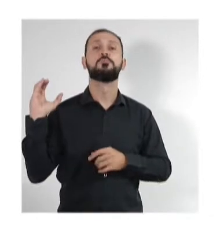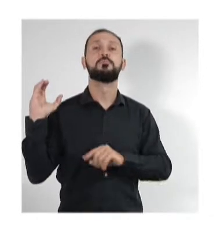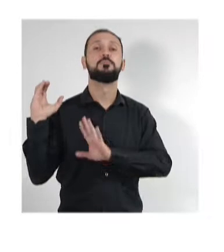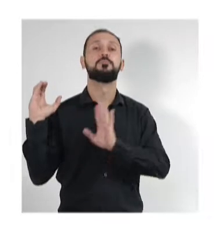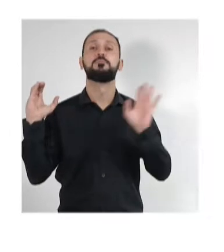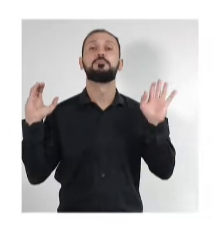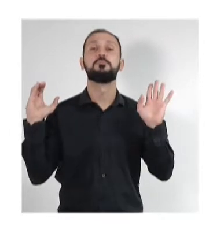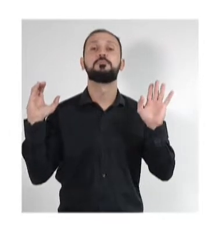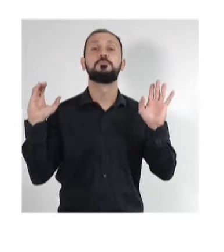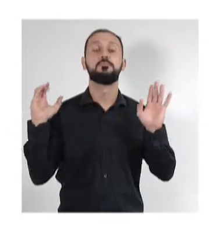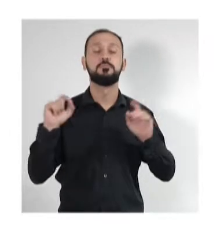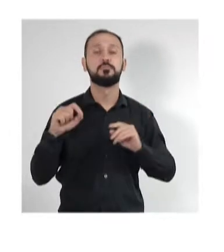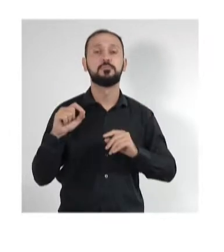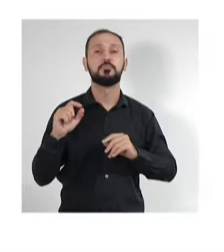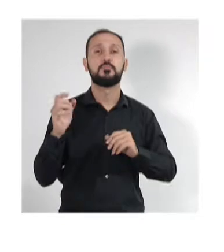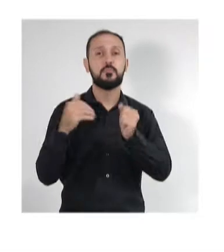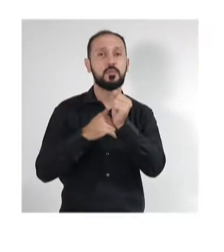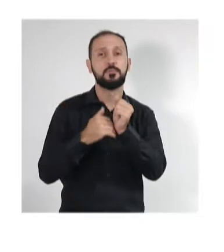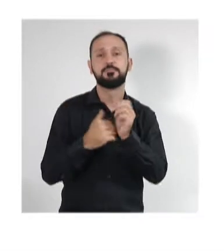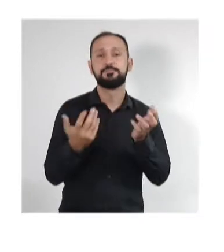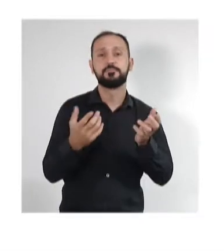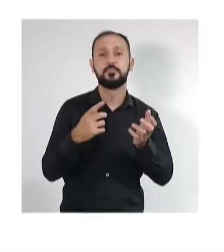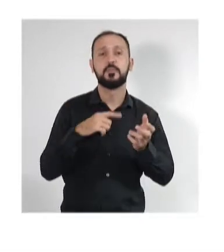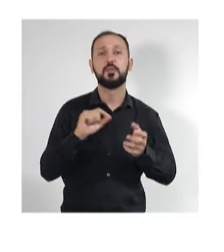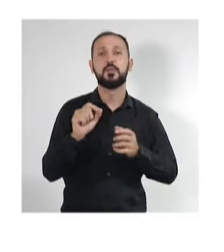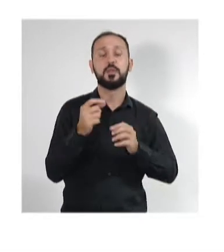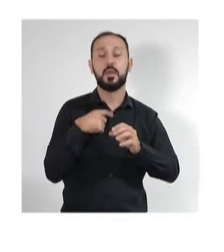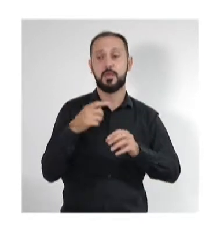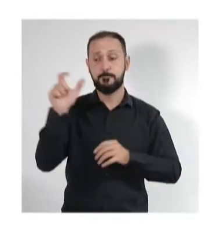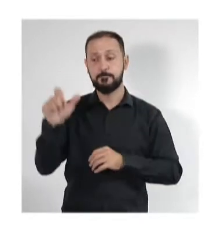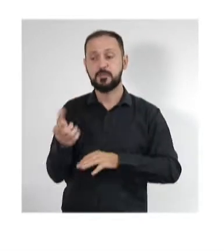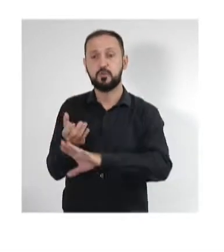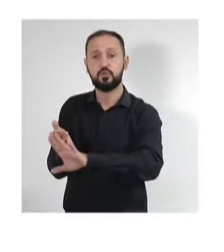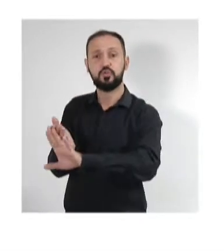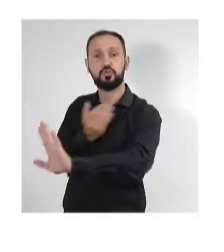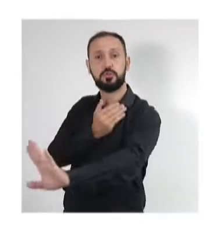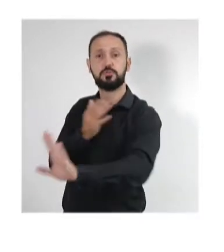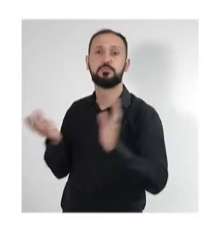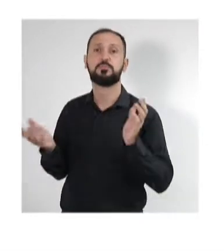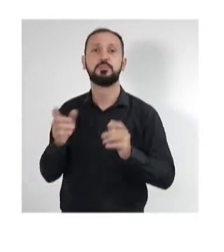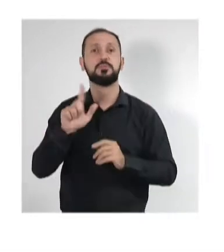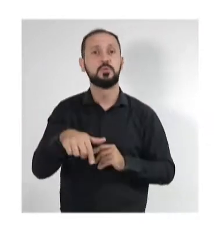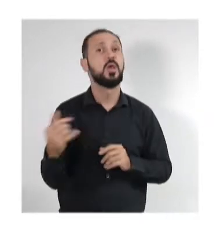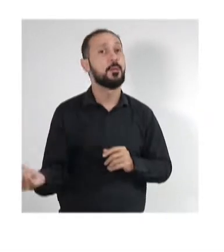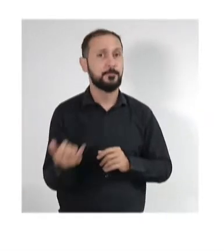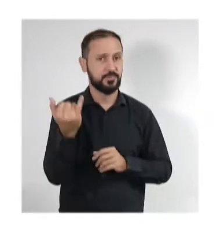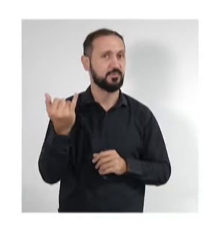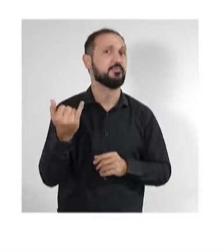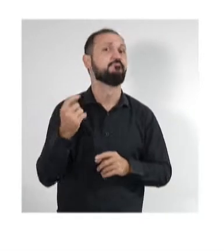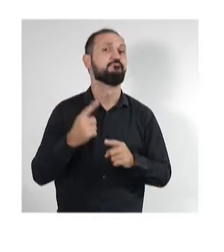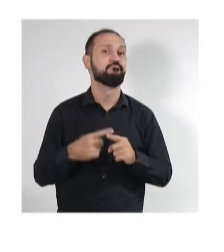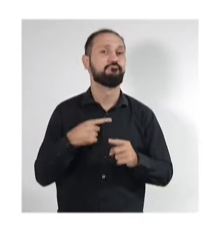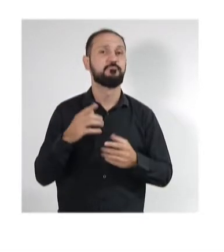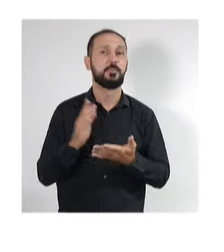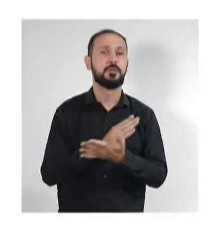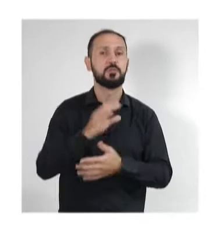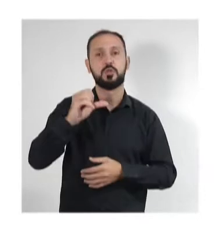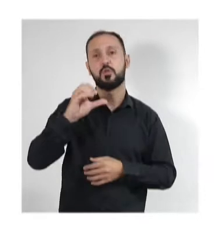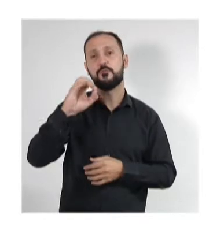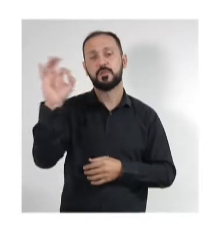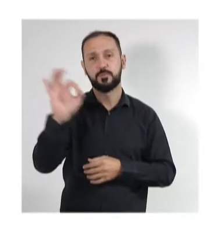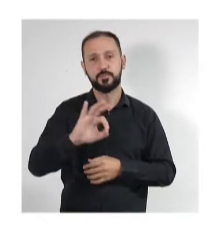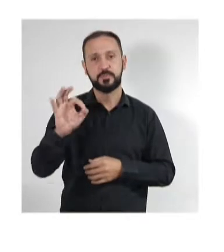derelicta, que é basicamente o dado que foi dissociado daquele titular. E isso é muito relevante, porque mais de